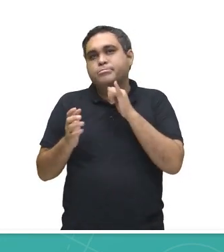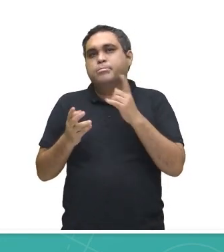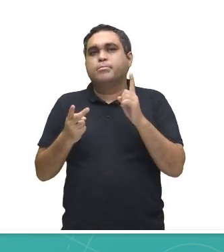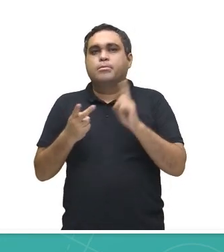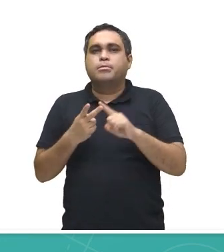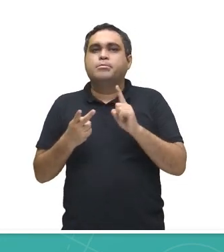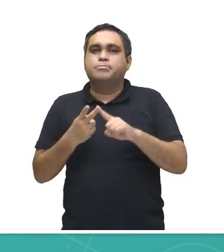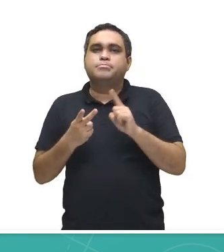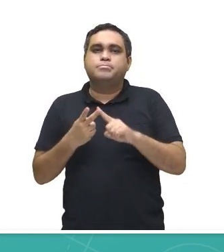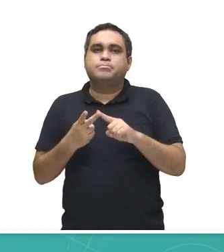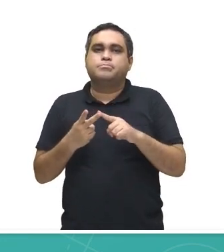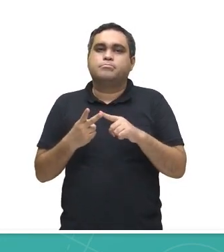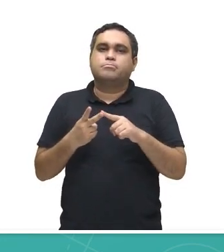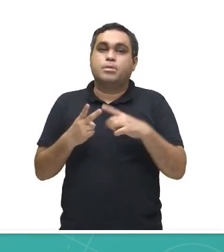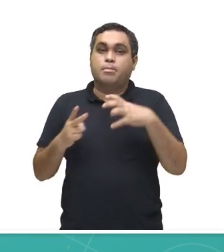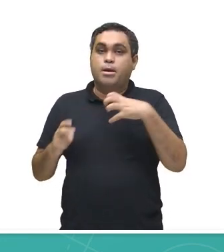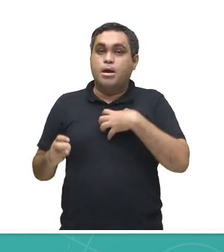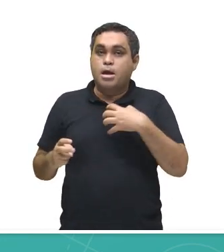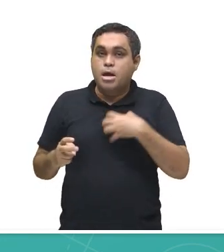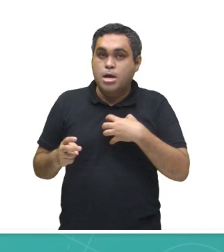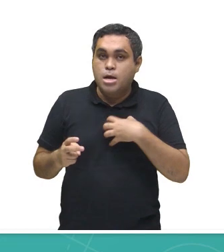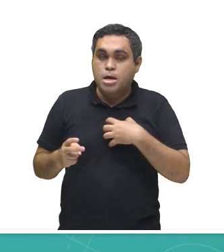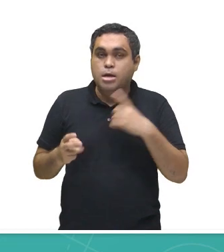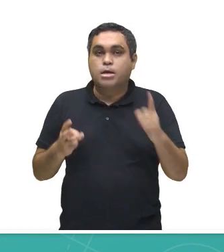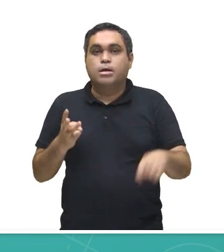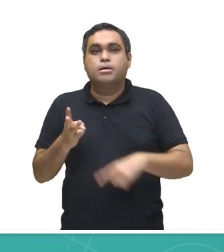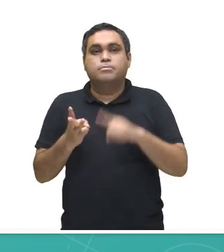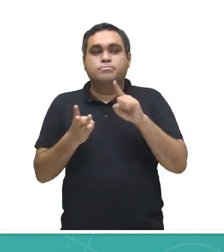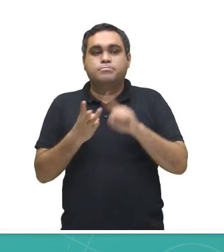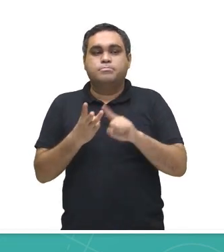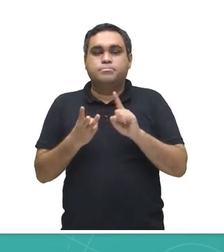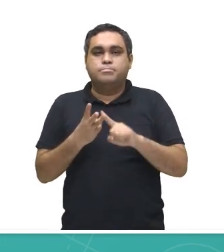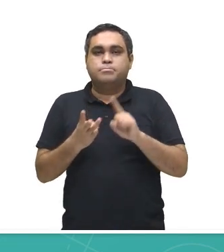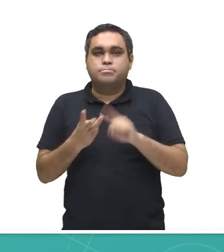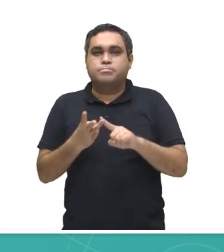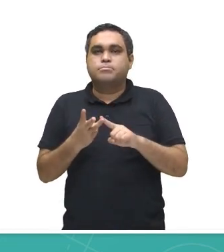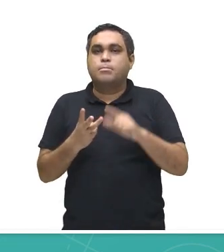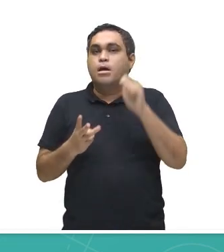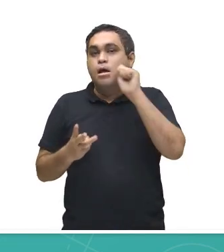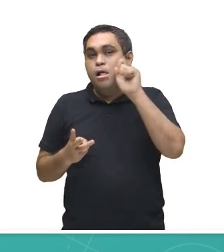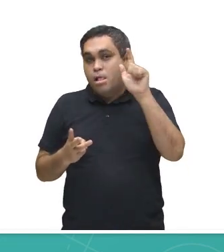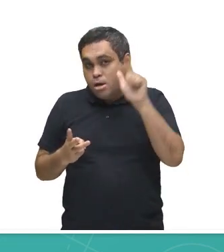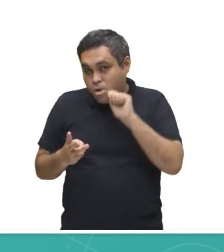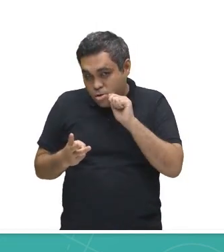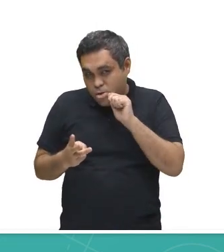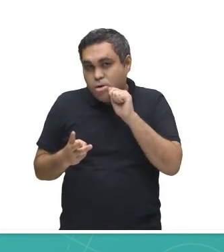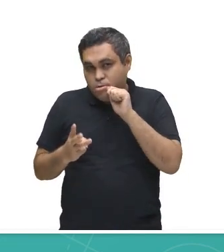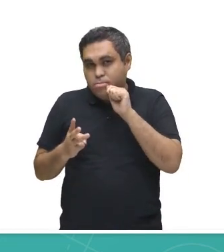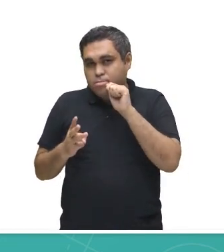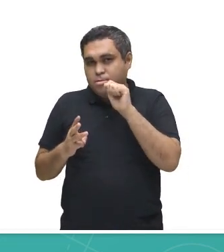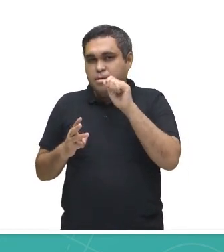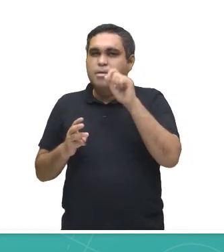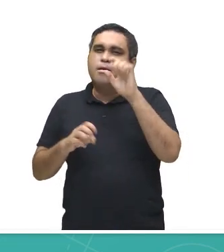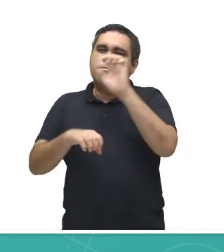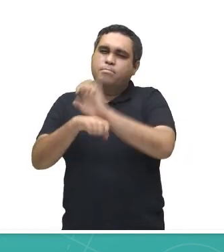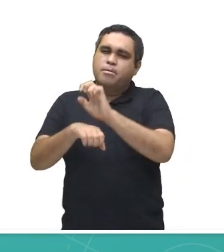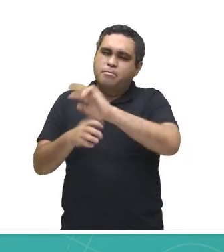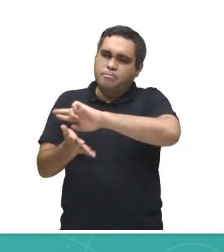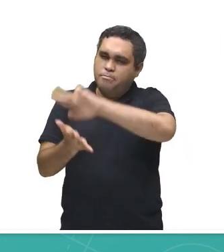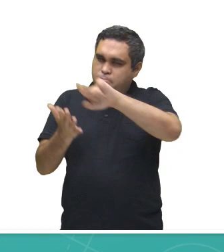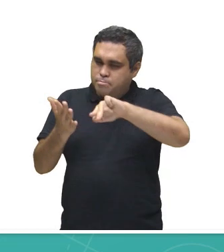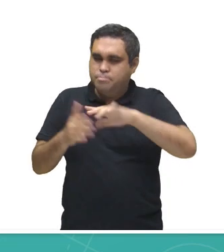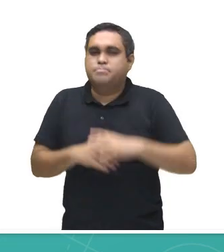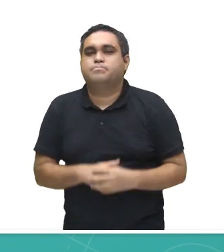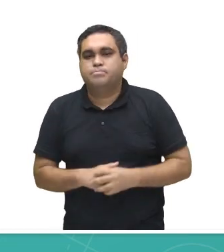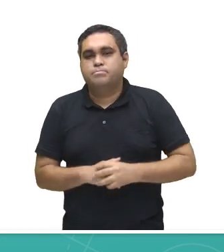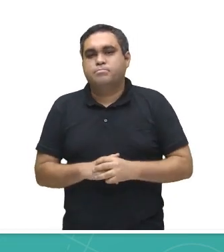Norte, Paraíba, Pernambuco, Alagoas, Sergipe e Bahia. Só que são